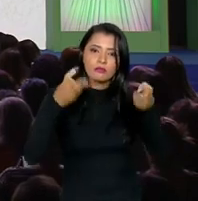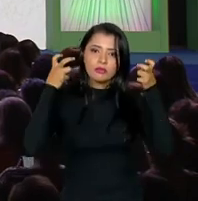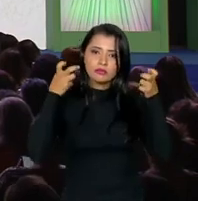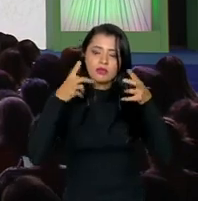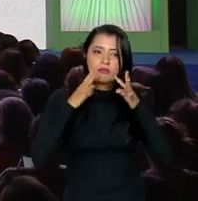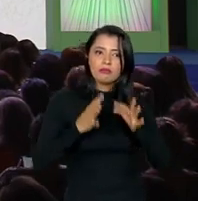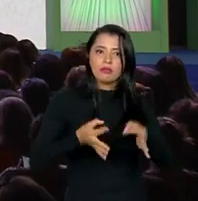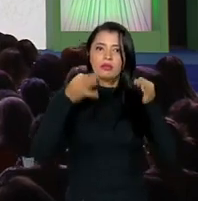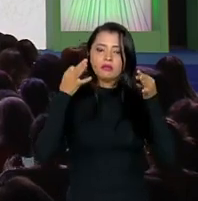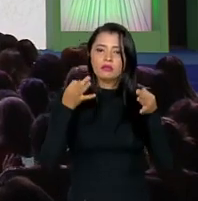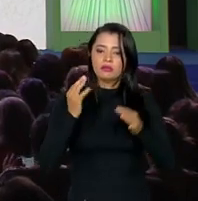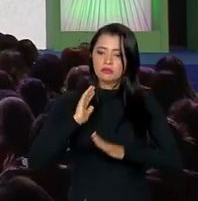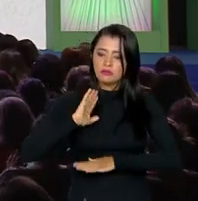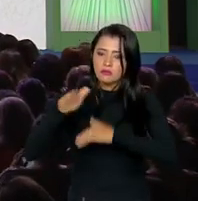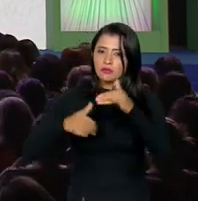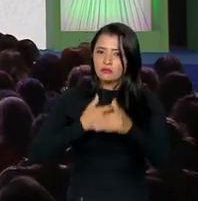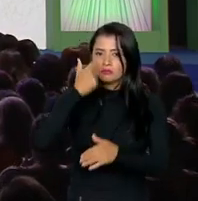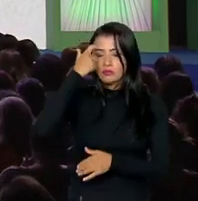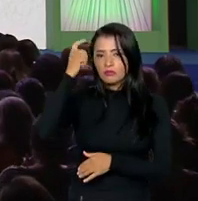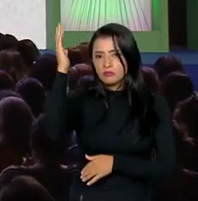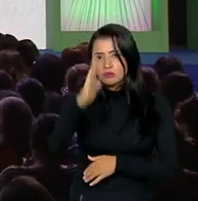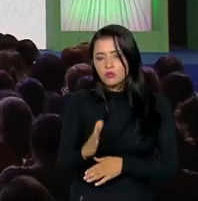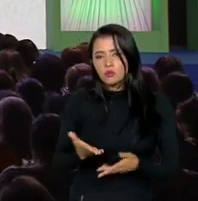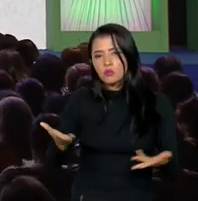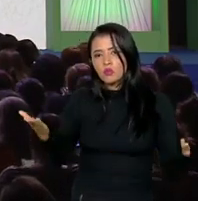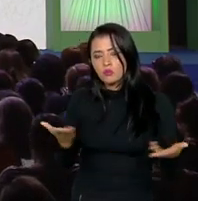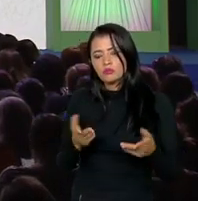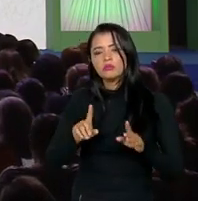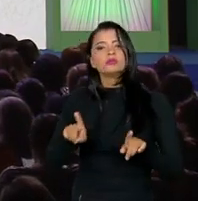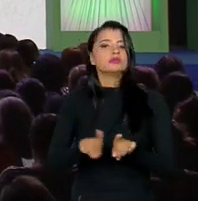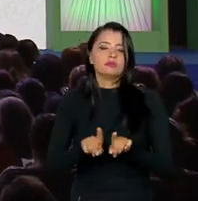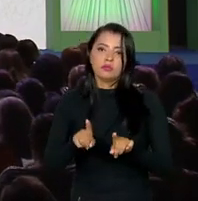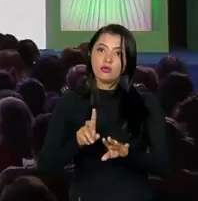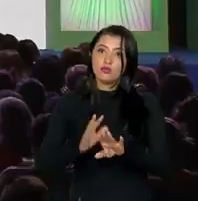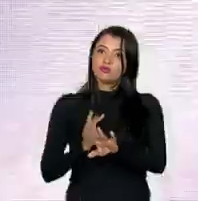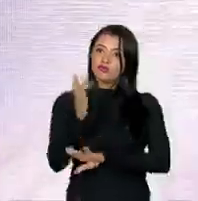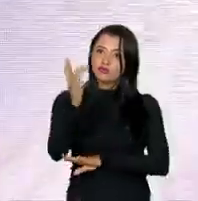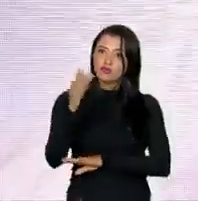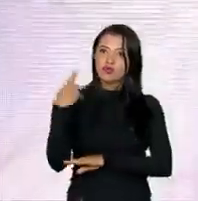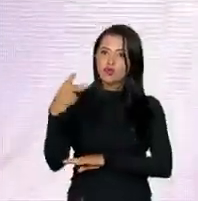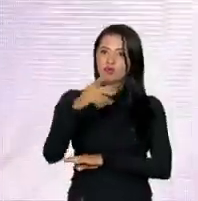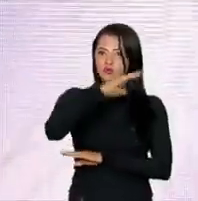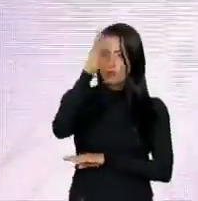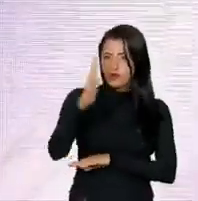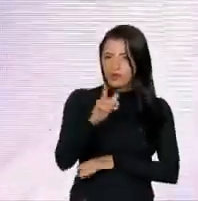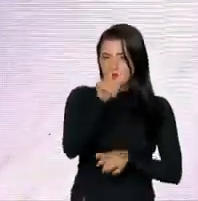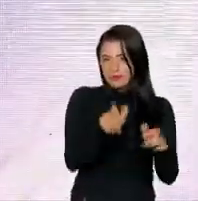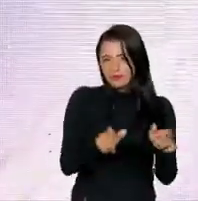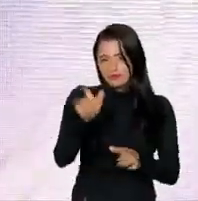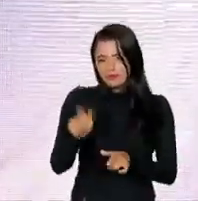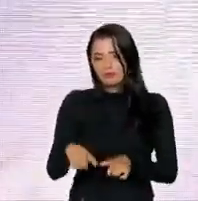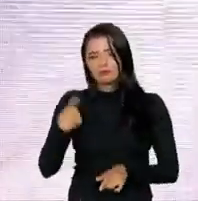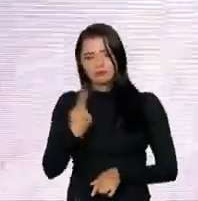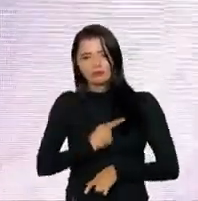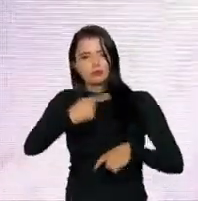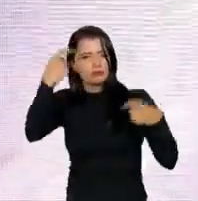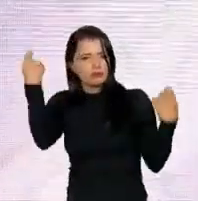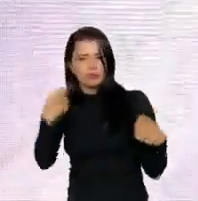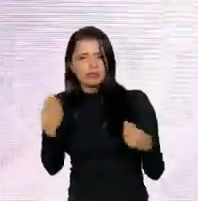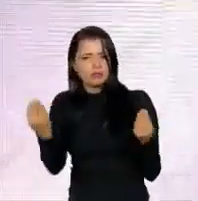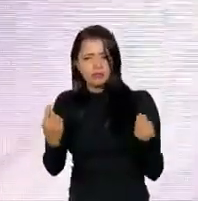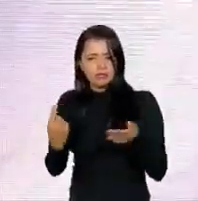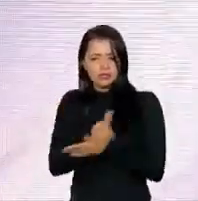que pensa o Brasil de hoje, mas que pensa o futuro dos brasileiros. E nós precisamos nos